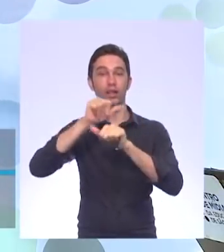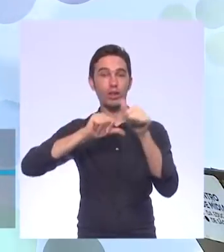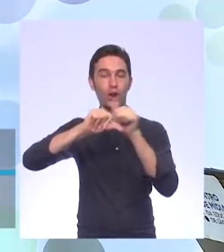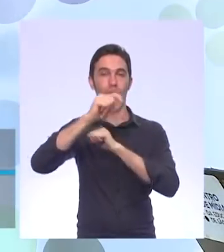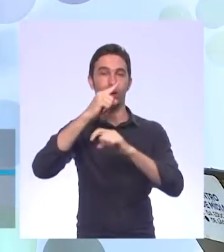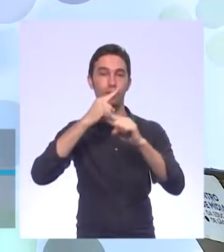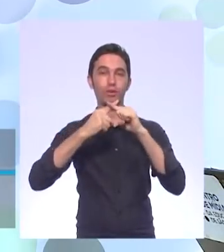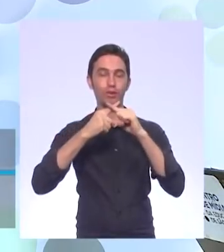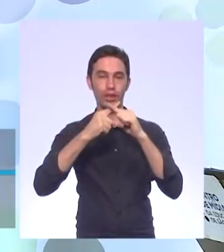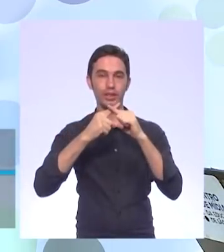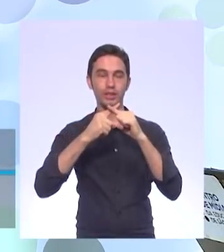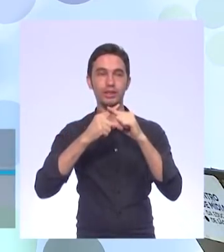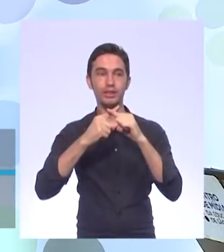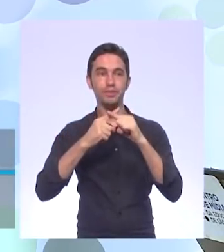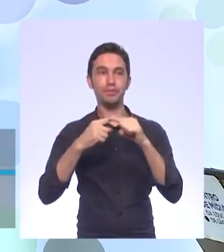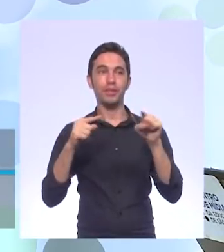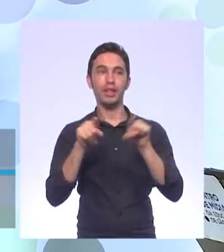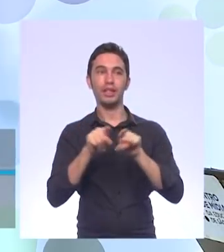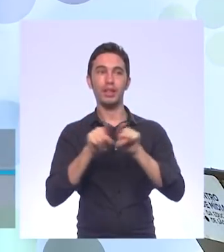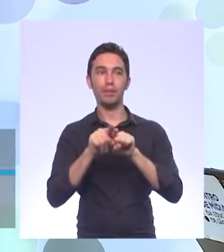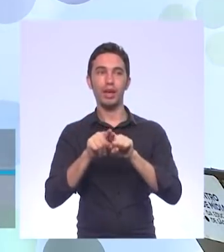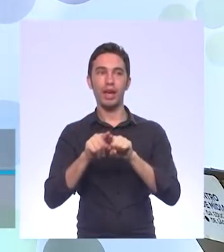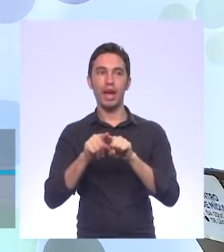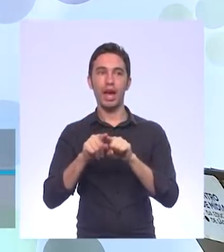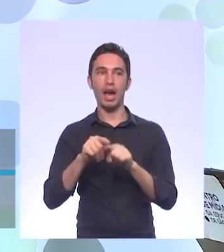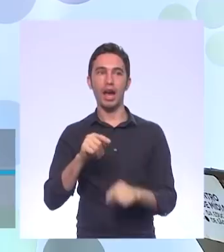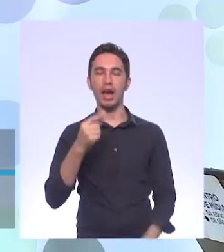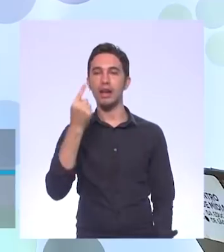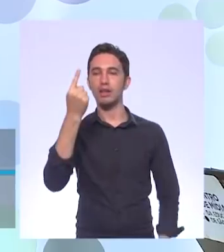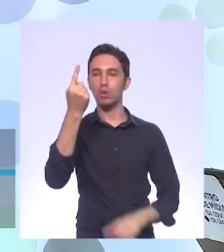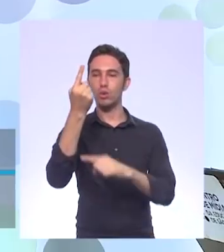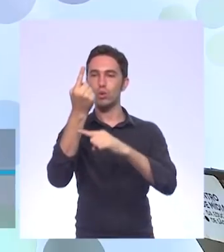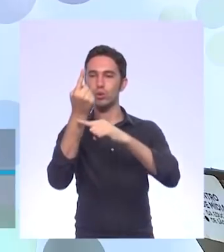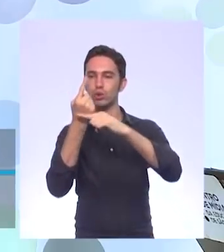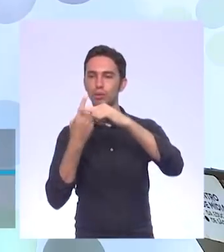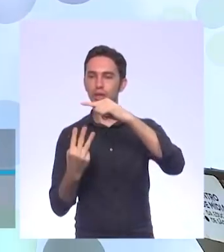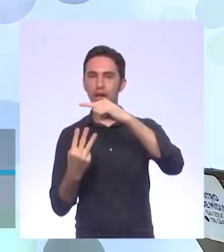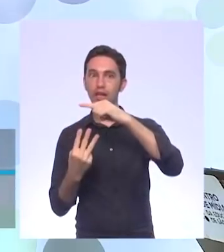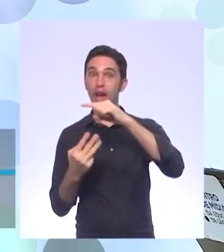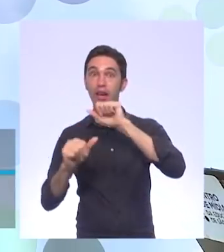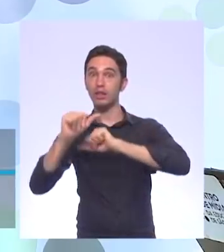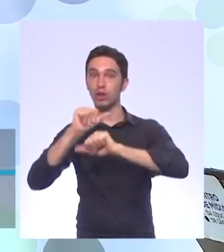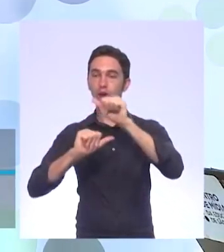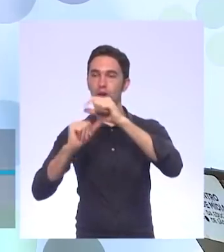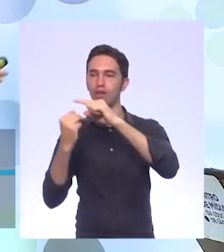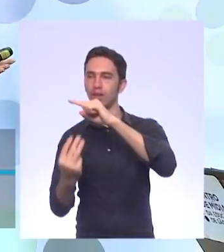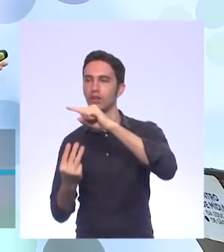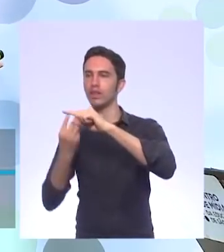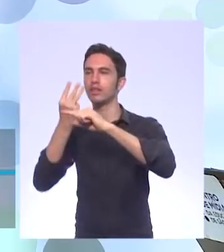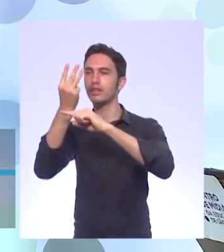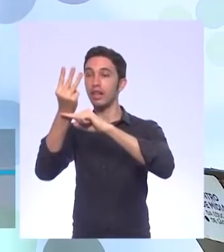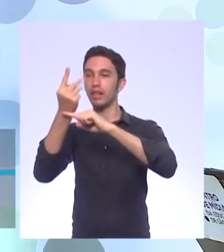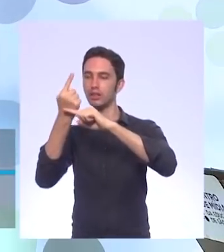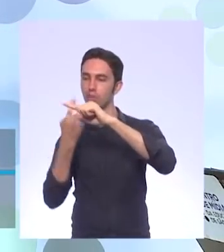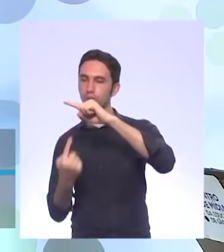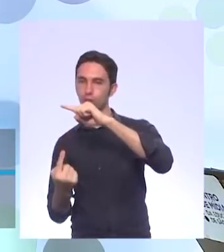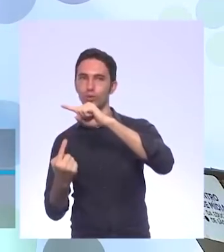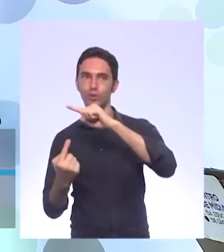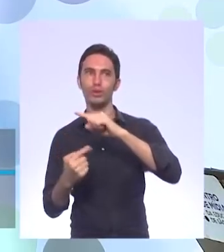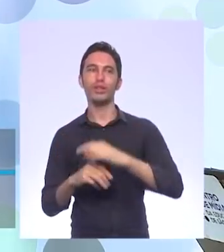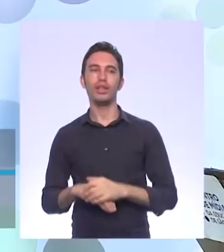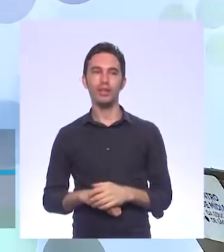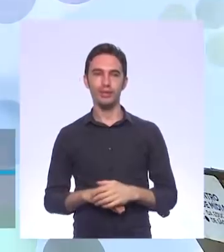coloca. Né e inverte aqui a segunda a segunda fração e aí é só multiplicar como formas vocês viram ontem com a aula